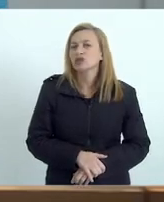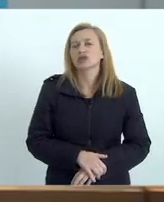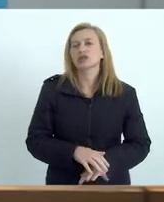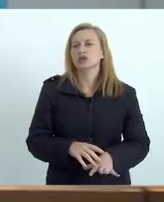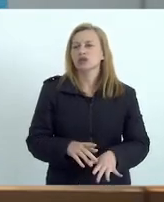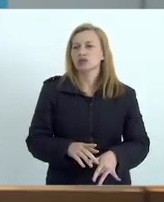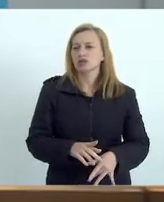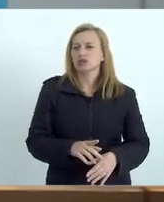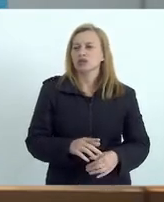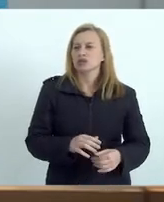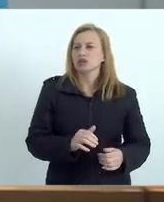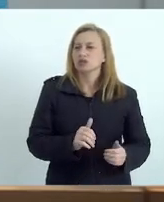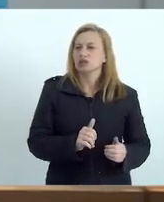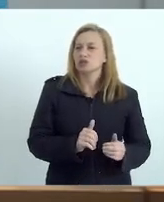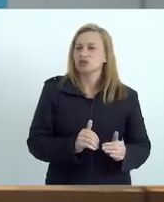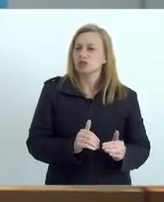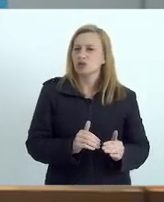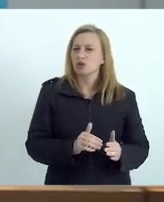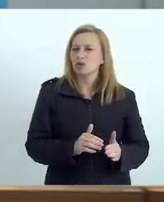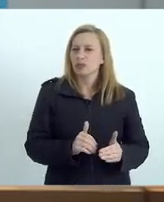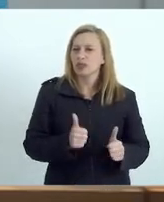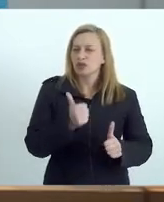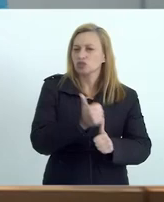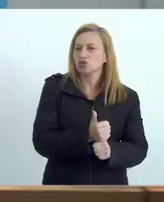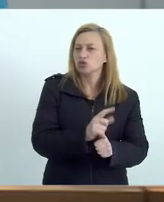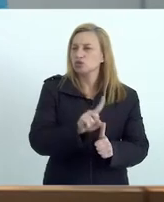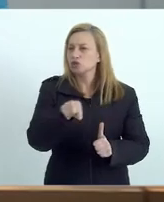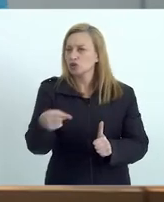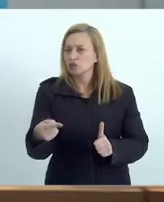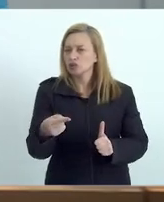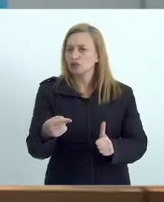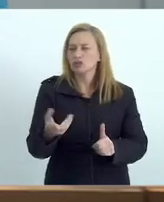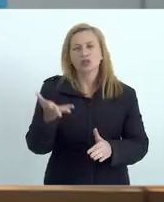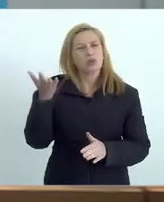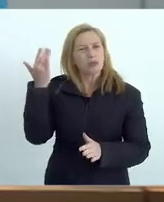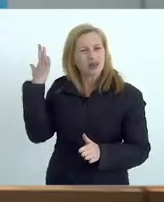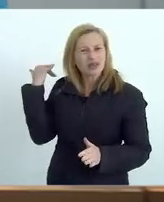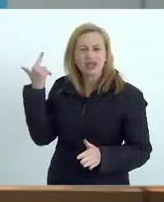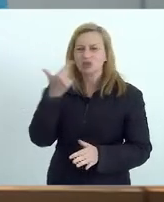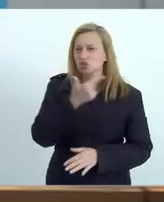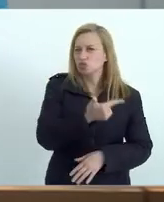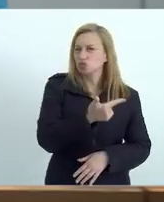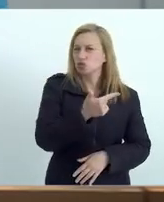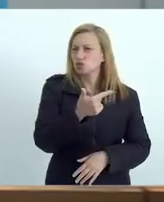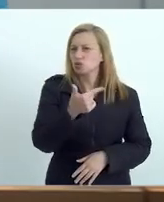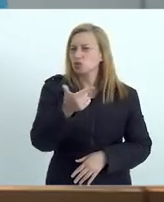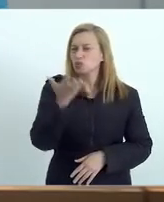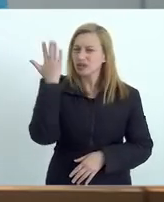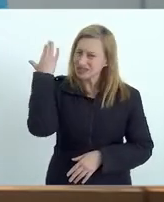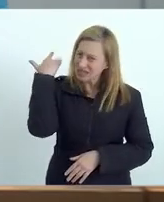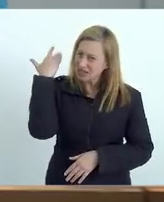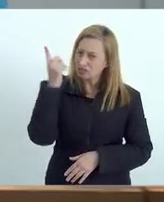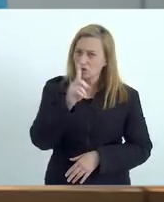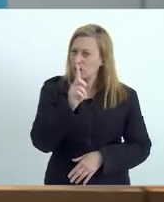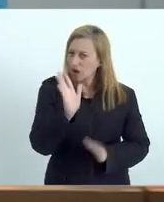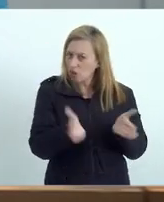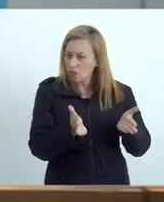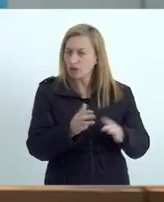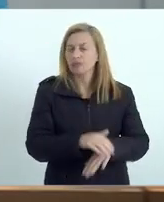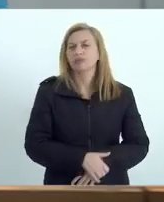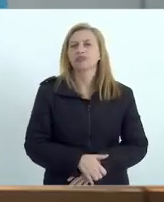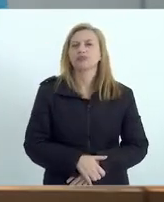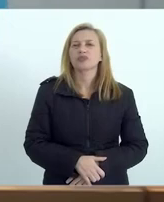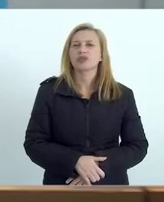e isso foi feito na época não tô falando isso agora 2021/2022 falando de sua época e